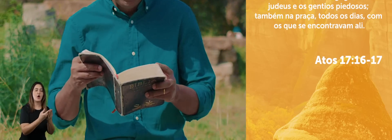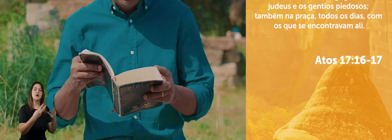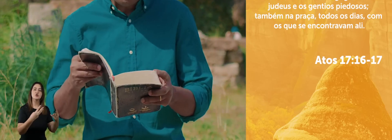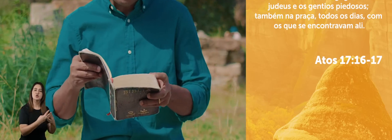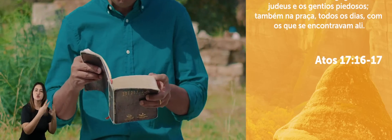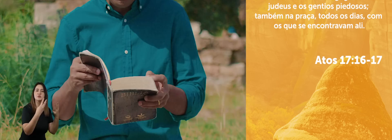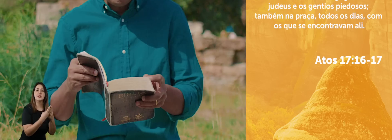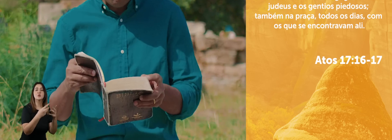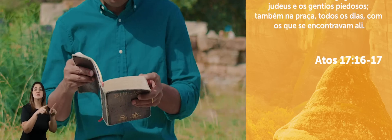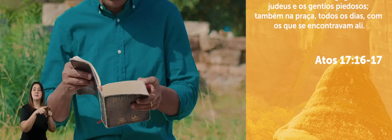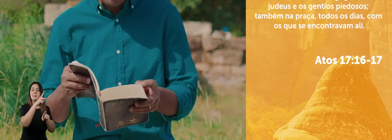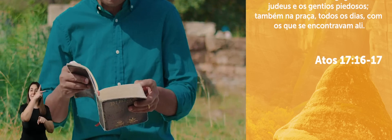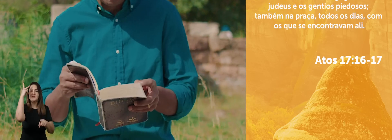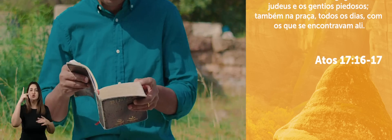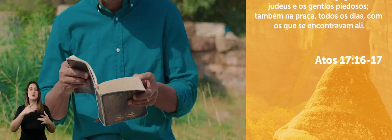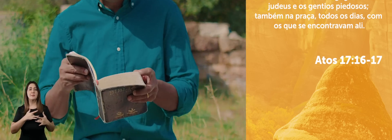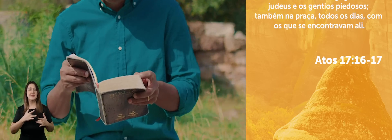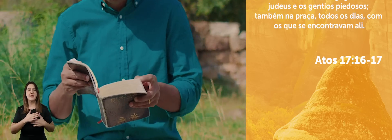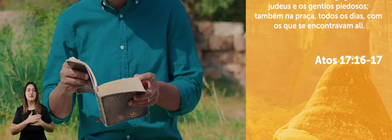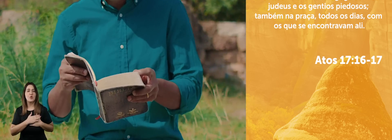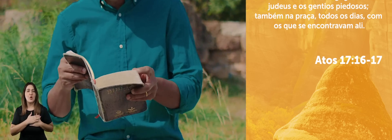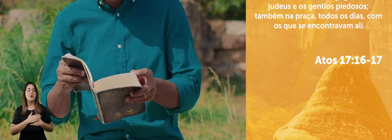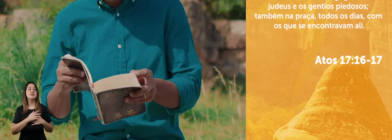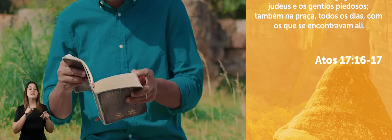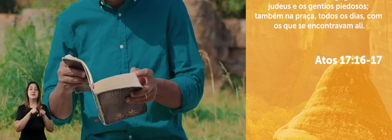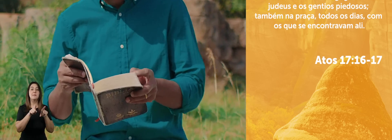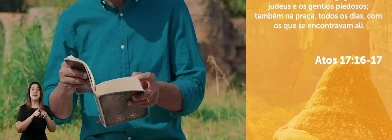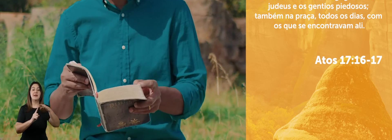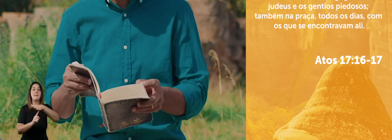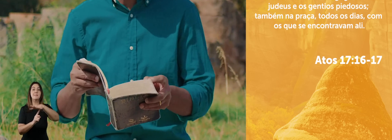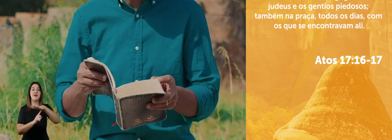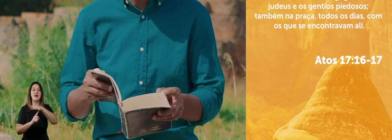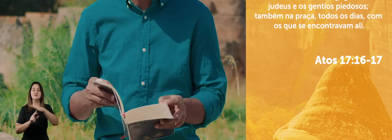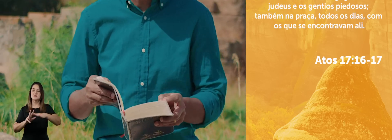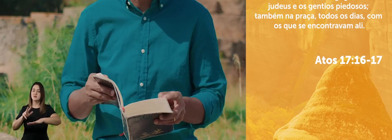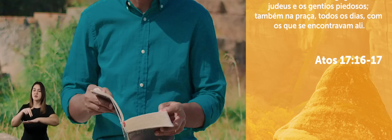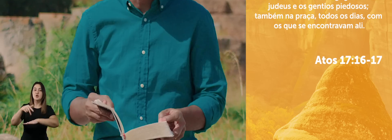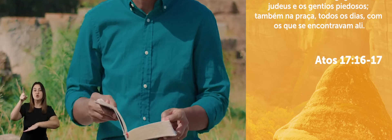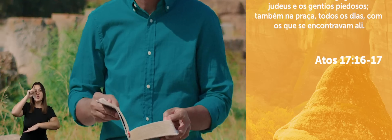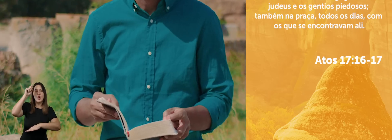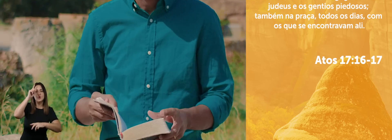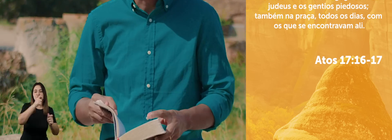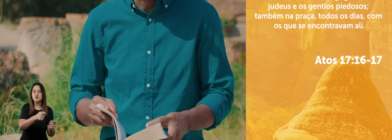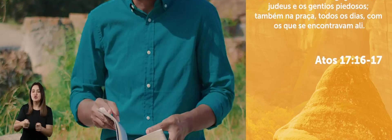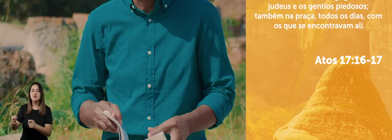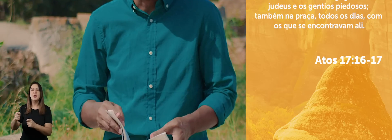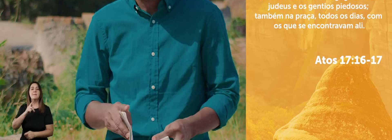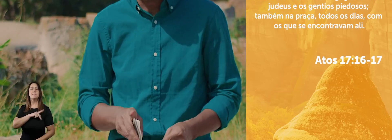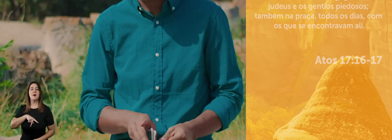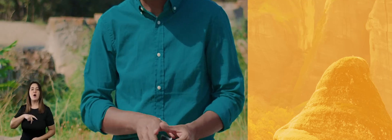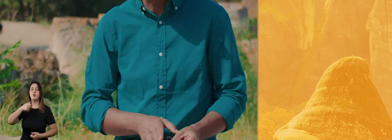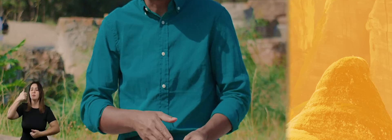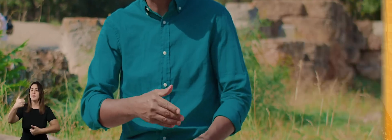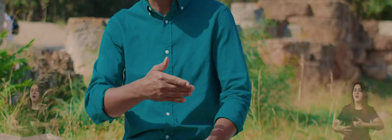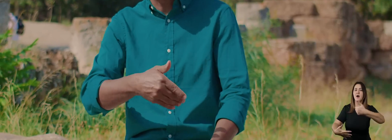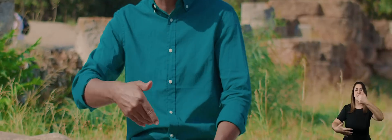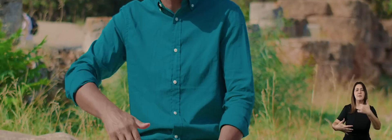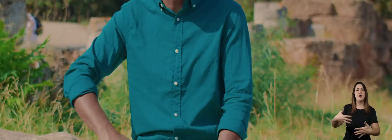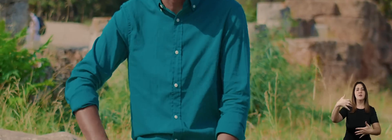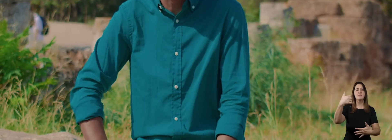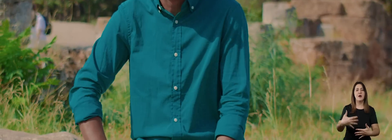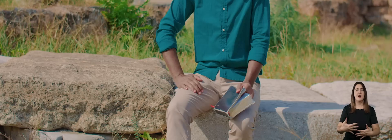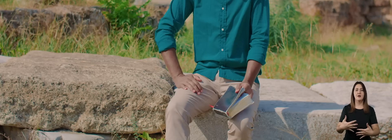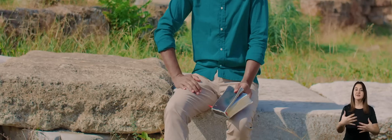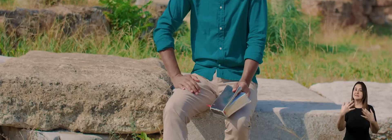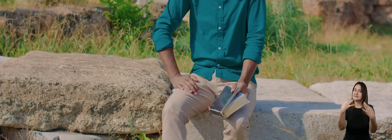piedosos e também na praça, todos os dias com os que se encontravam ali. Então Paulo certamente esteve